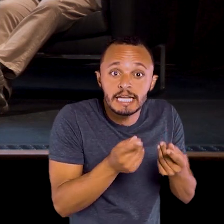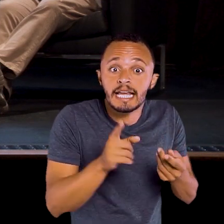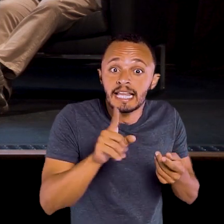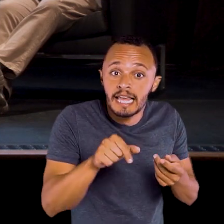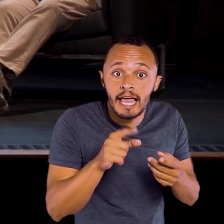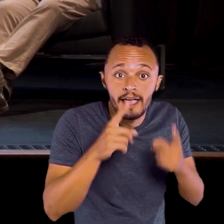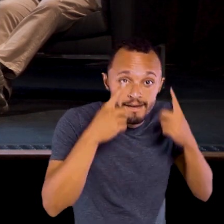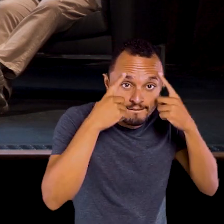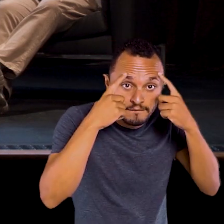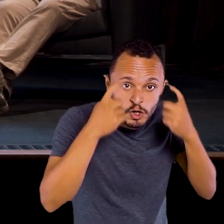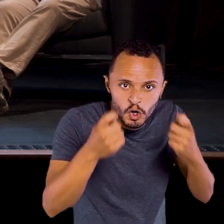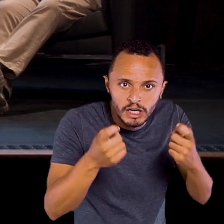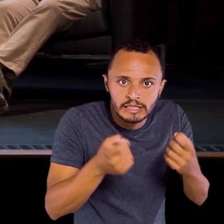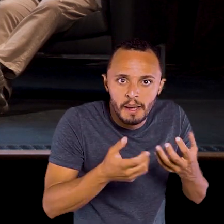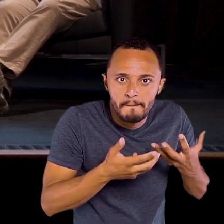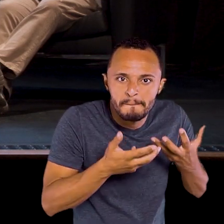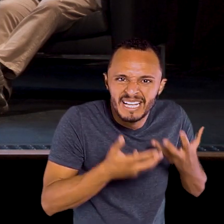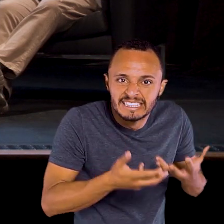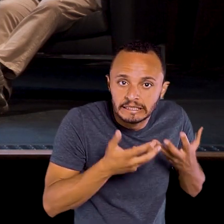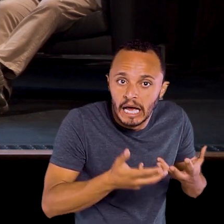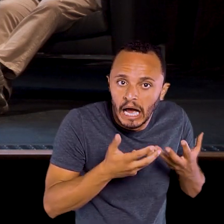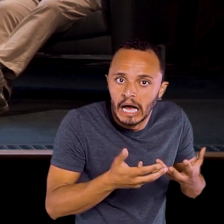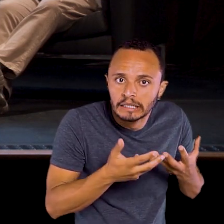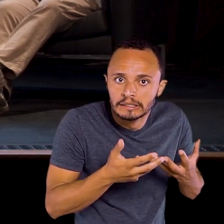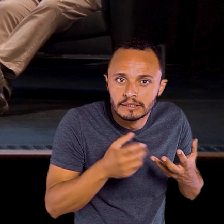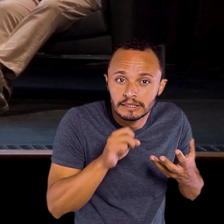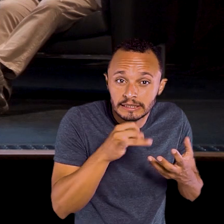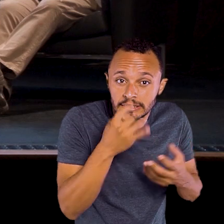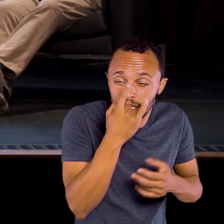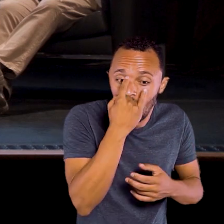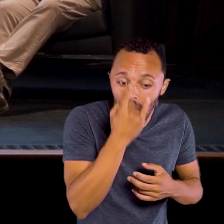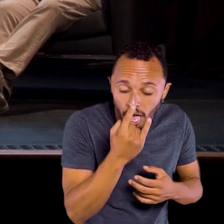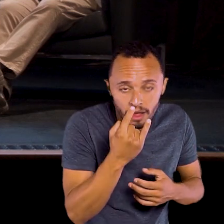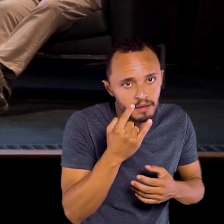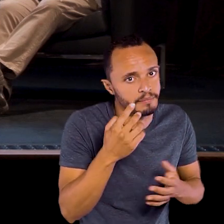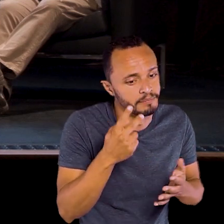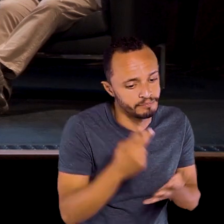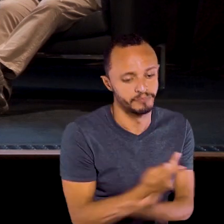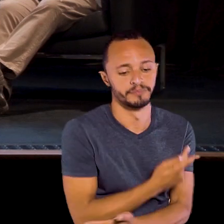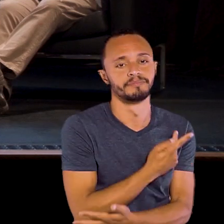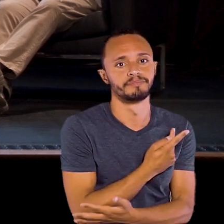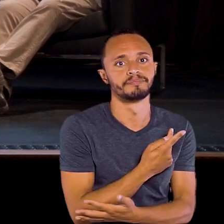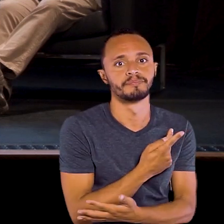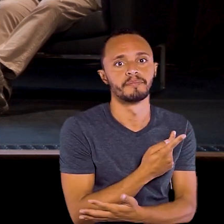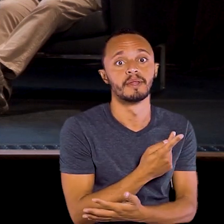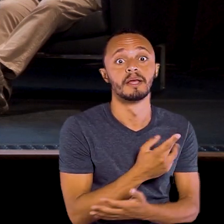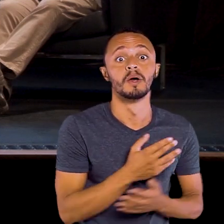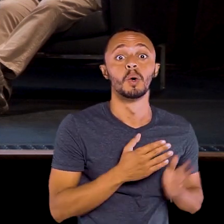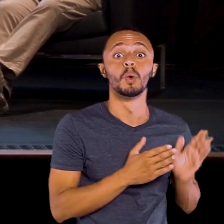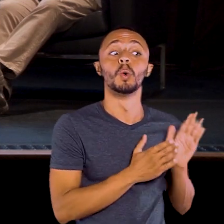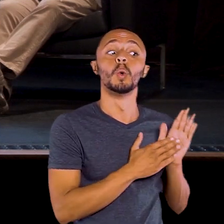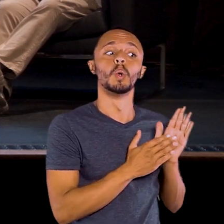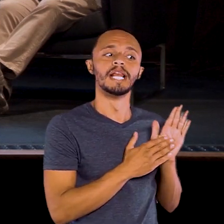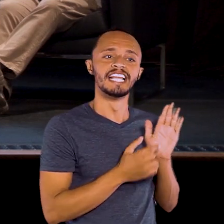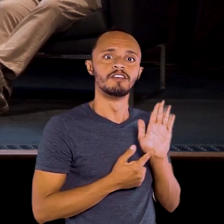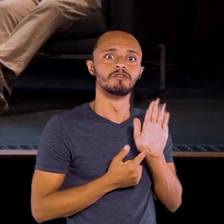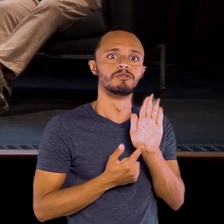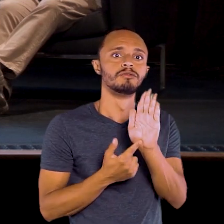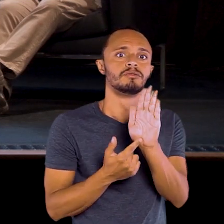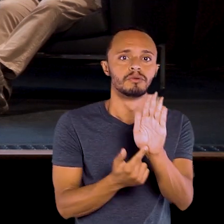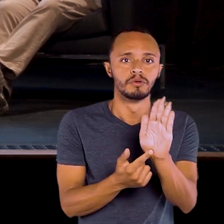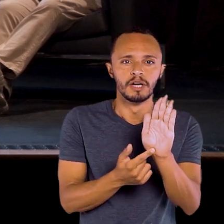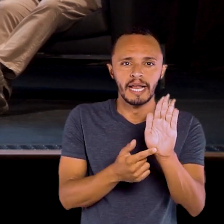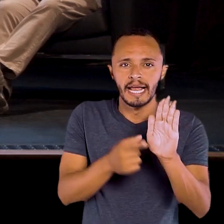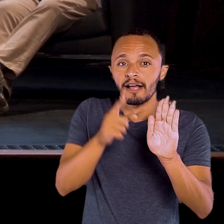gente reproduz, né? Então, eu queria que esse livro trouxesse mais sutilezas. Tem lá